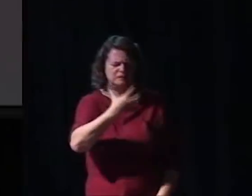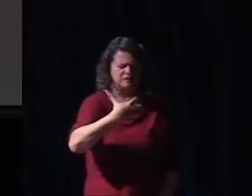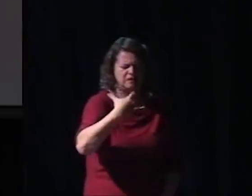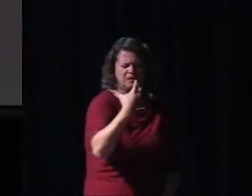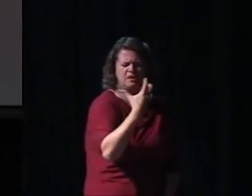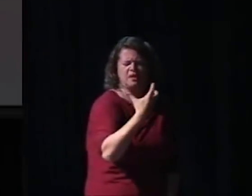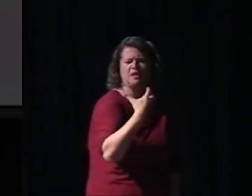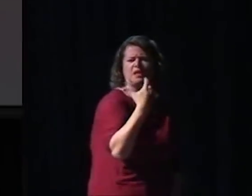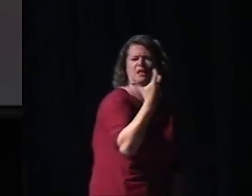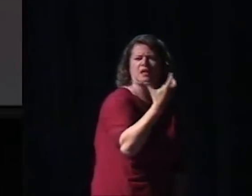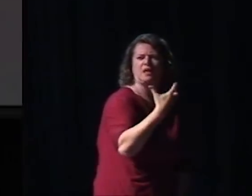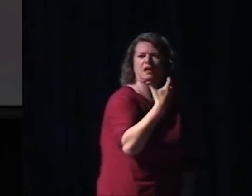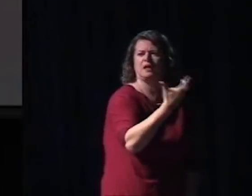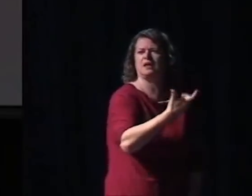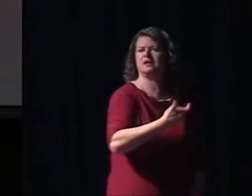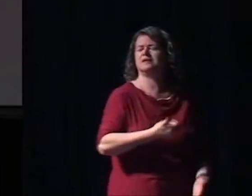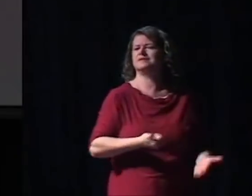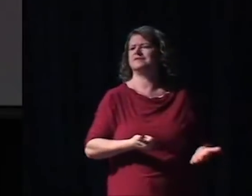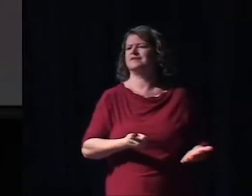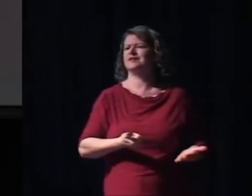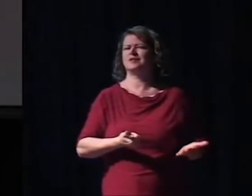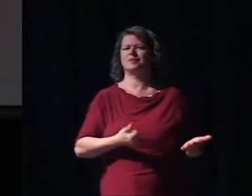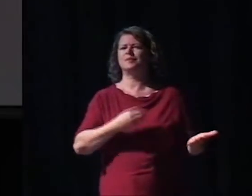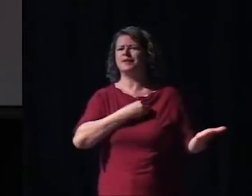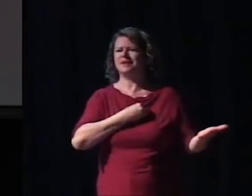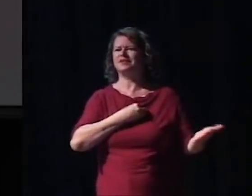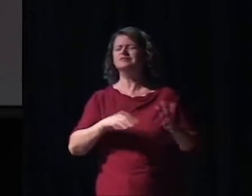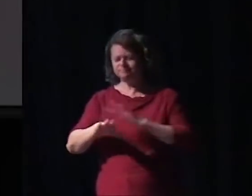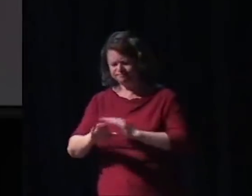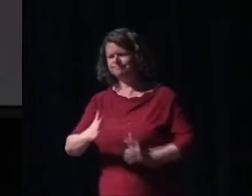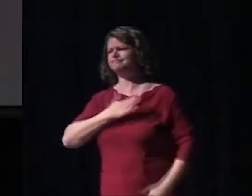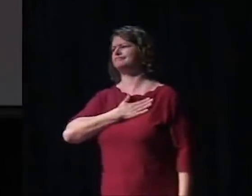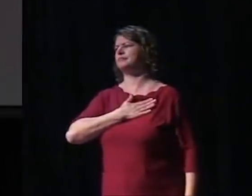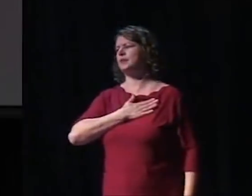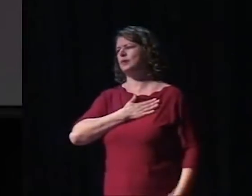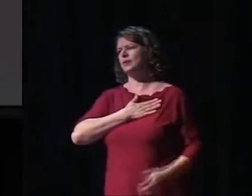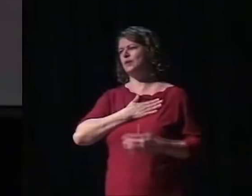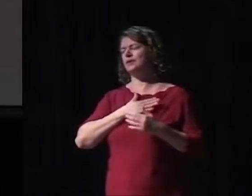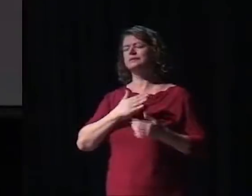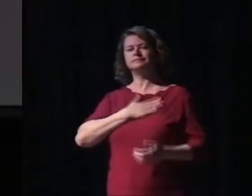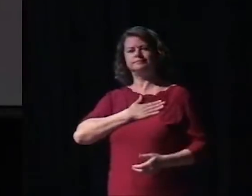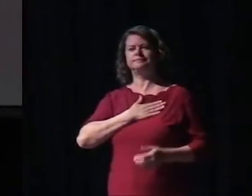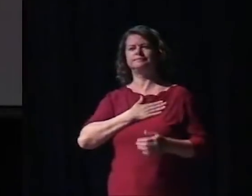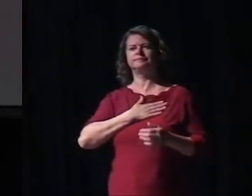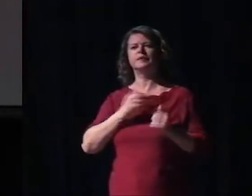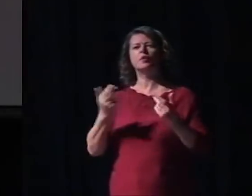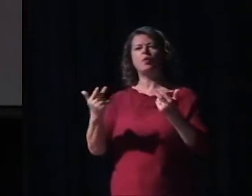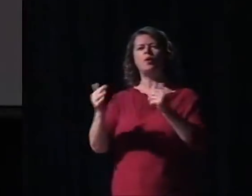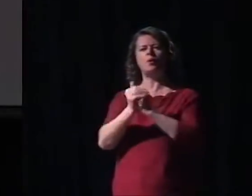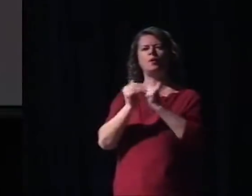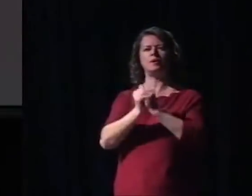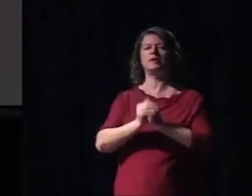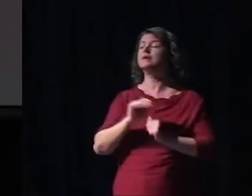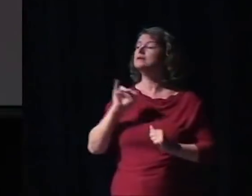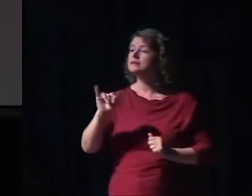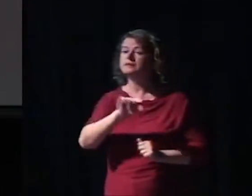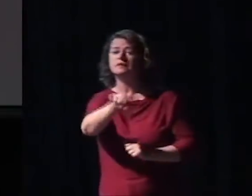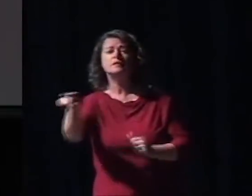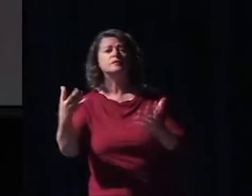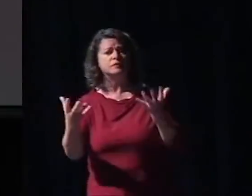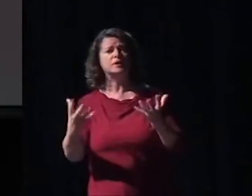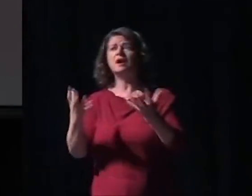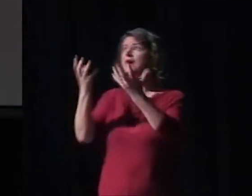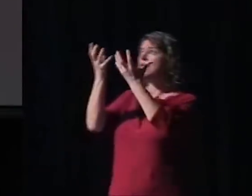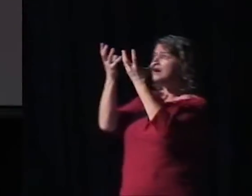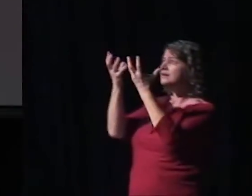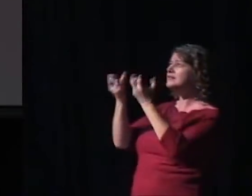para andar longe disso, coloca a mão no seu coração. Se você quer receber Jesus como seu Salvador e